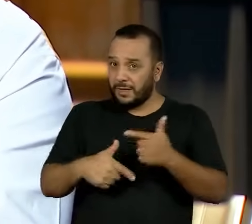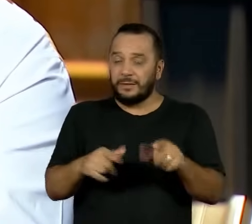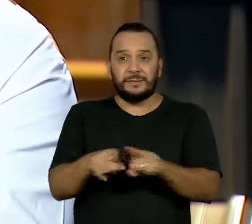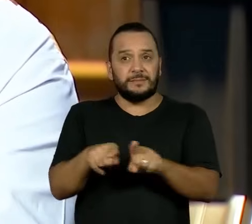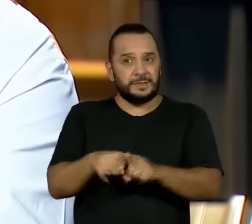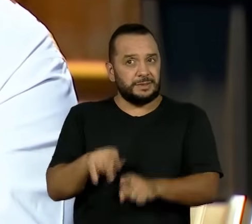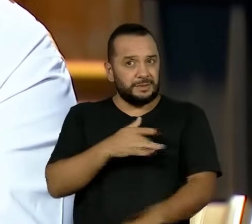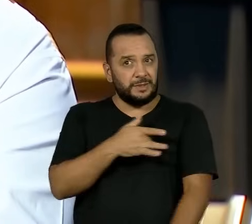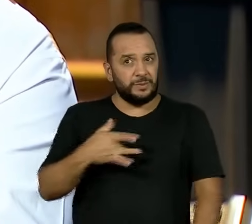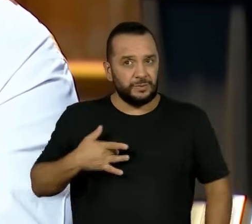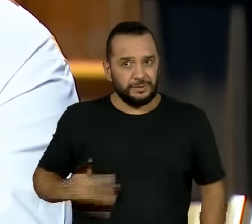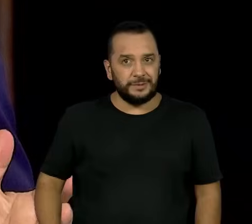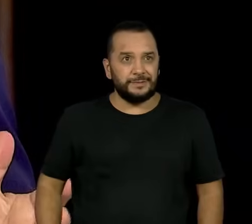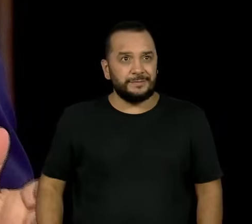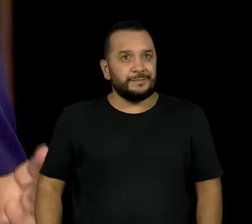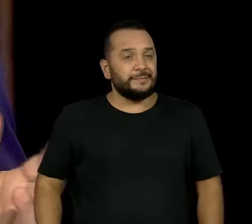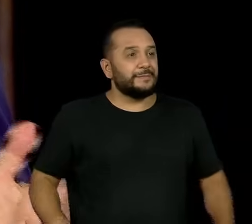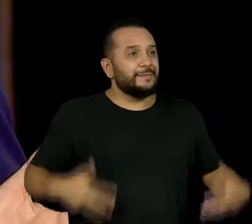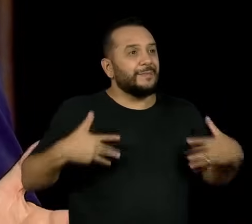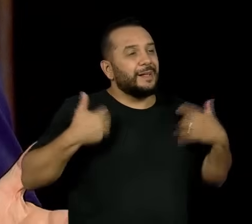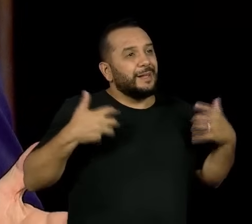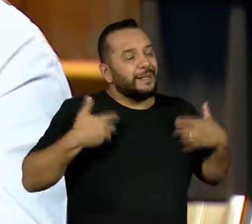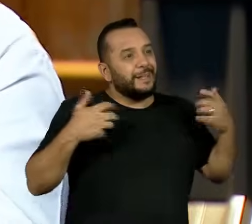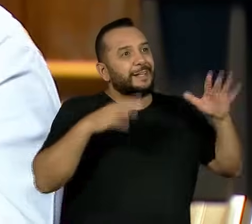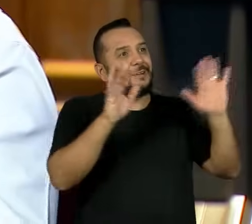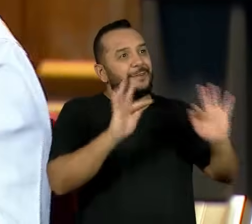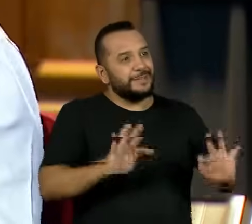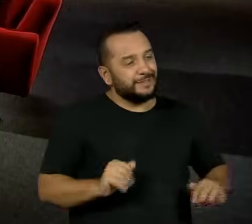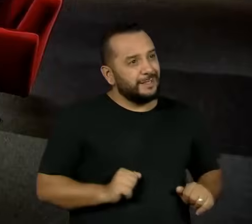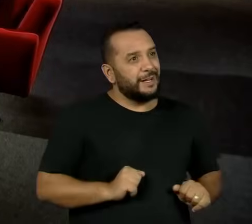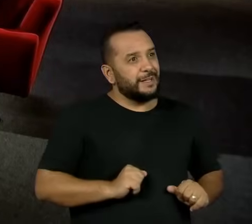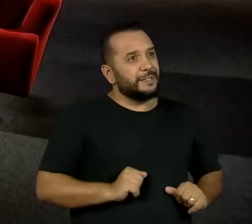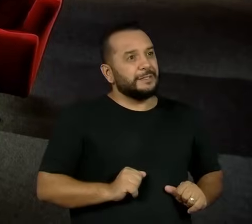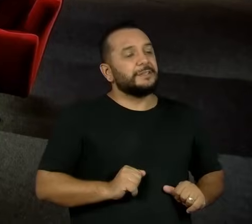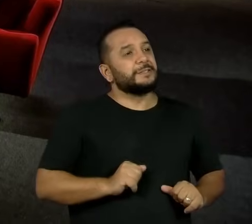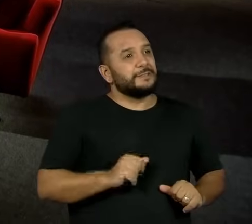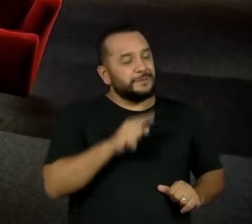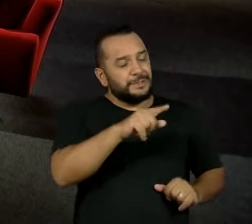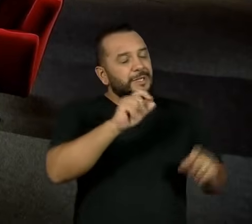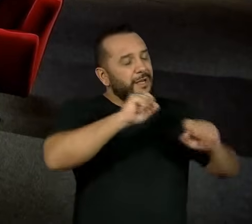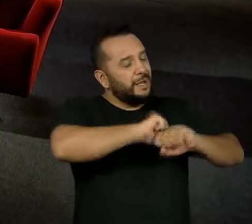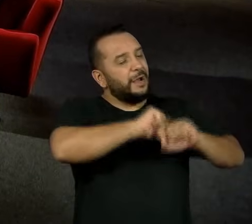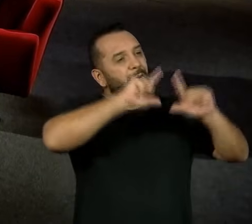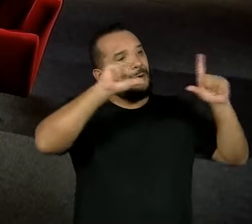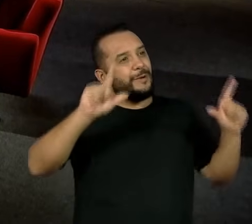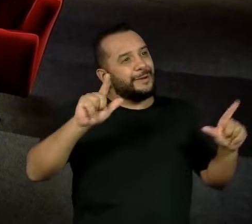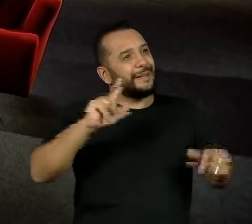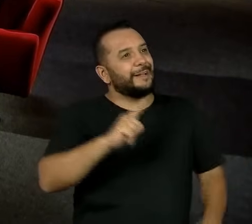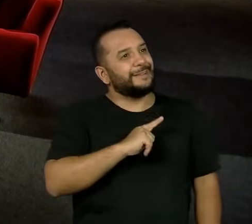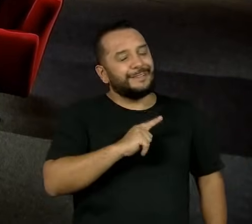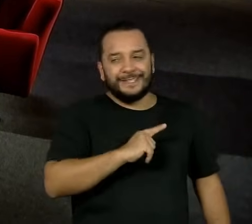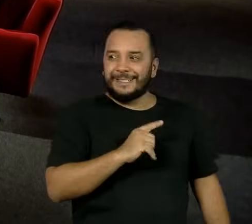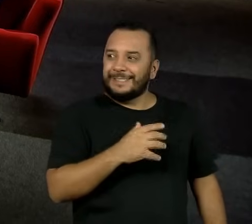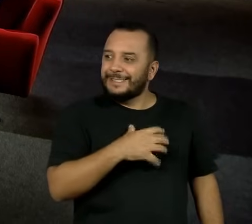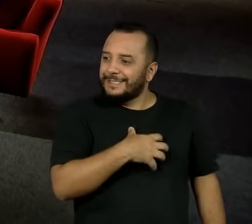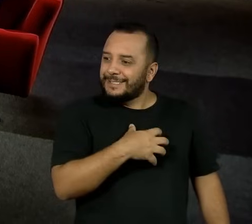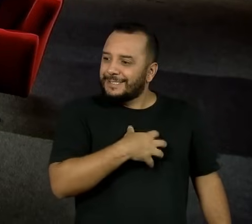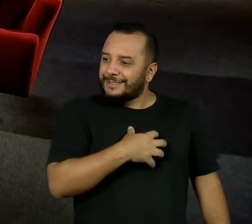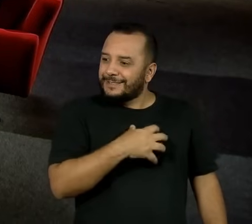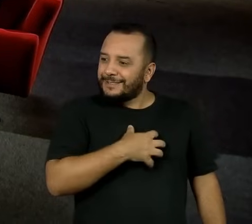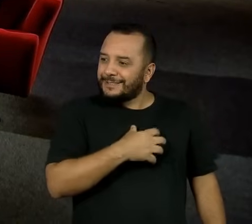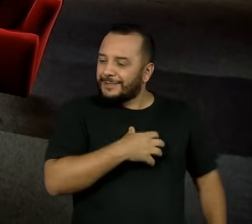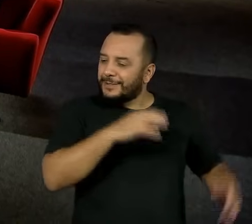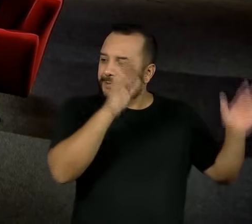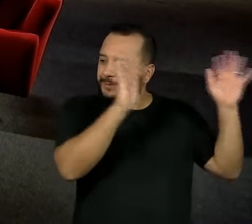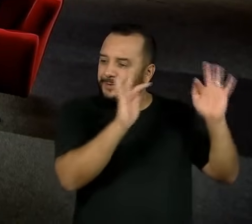saúde, A alegria, né, a à felicidade, alegria. a você acordar e ter uma coisa Sim. que fez